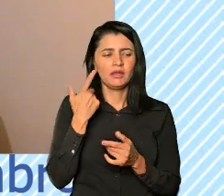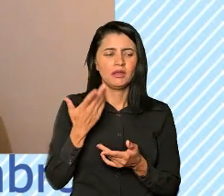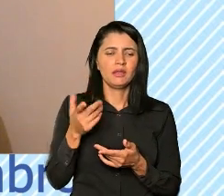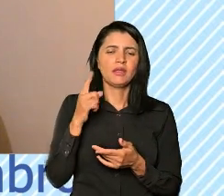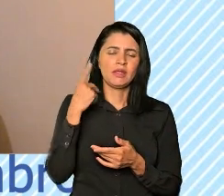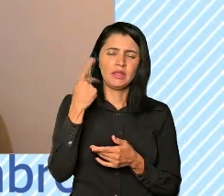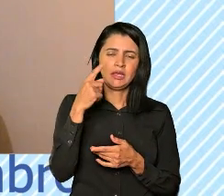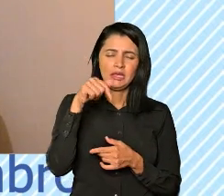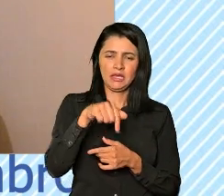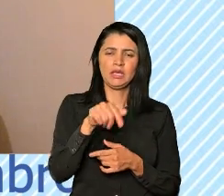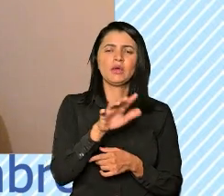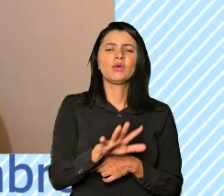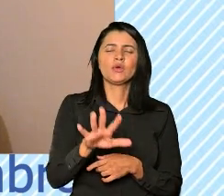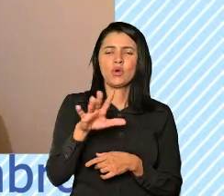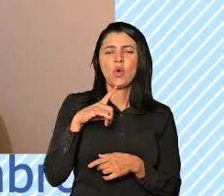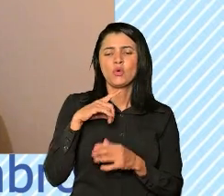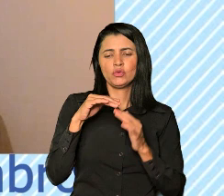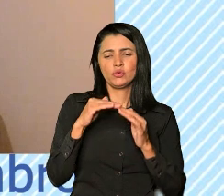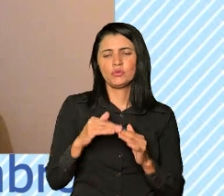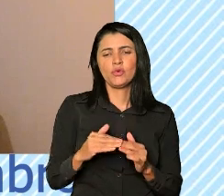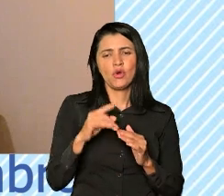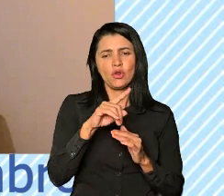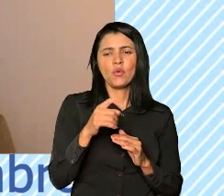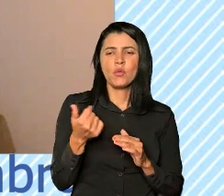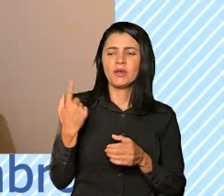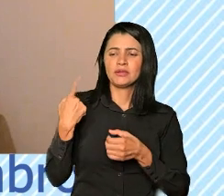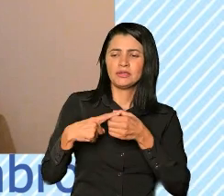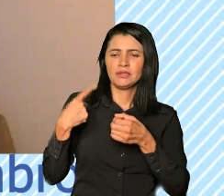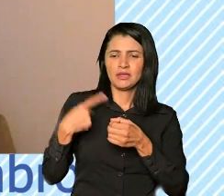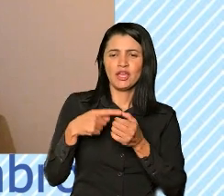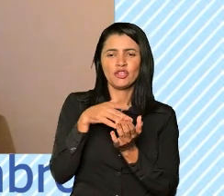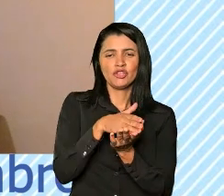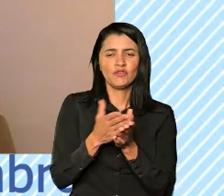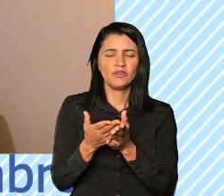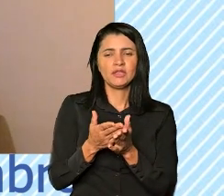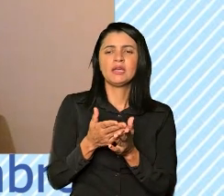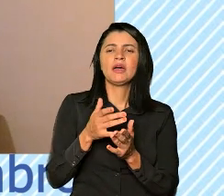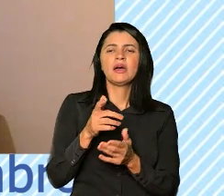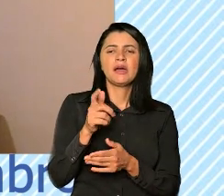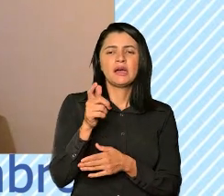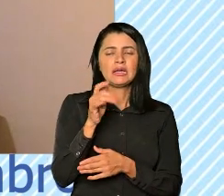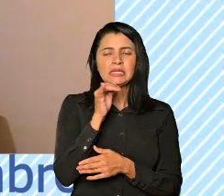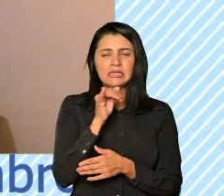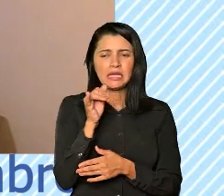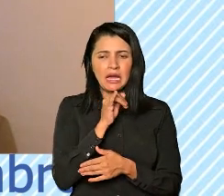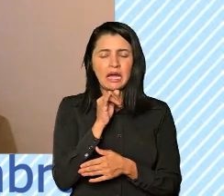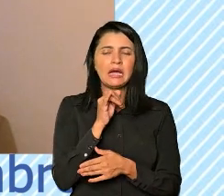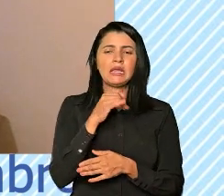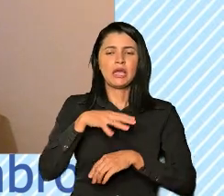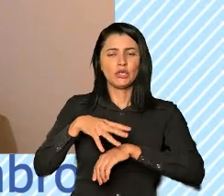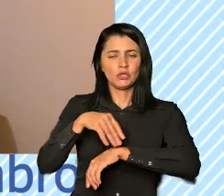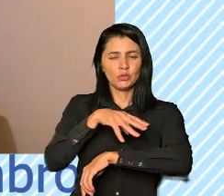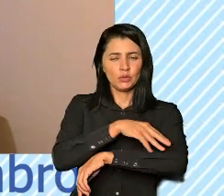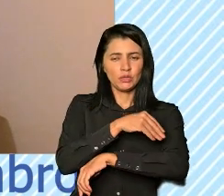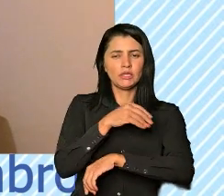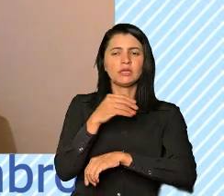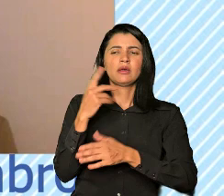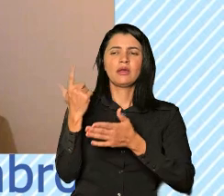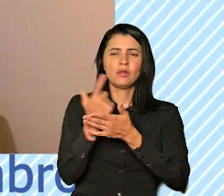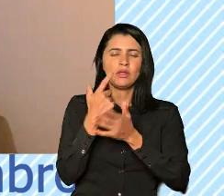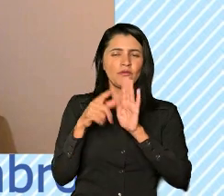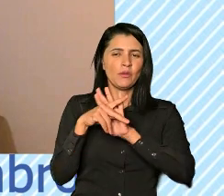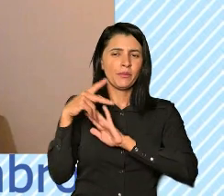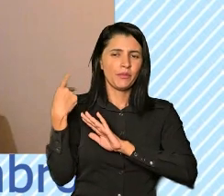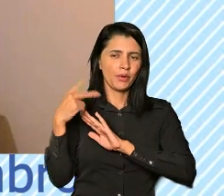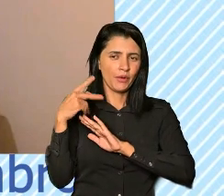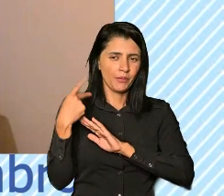dessa região onde eu moro, que eu estou quase numa cidade, quase na divisa da Itália com a Suíça. É um livro muito emblemático na